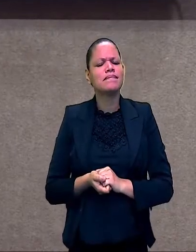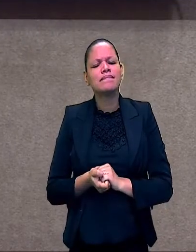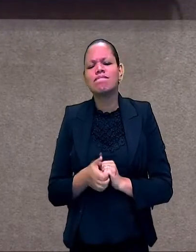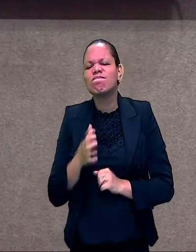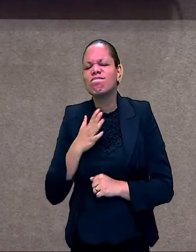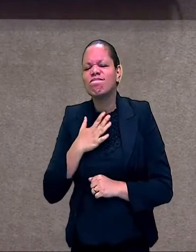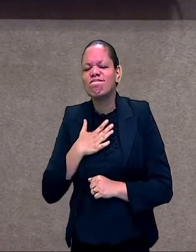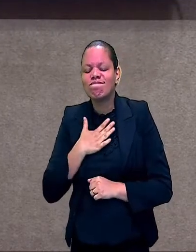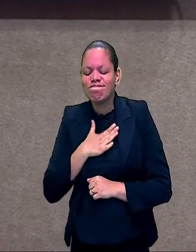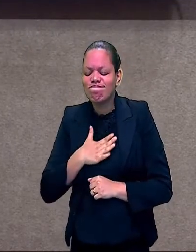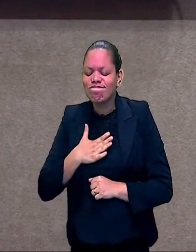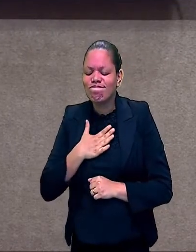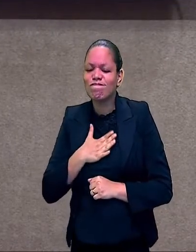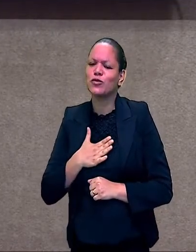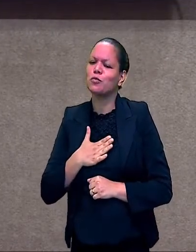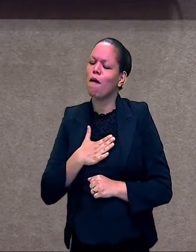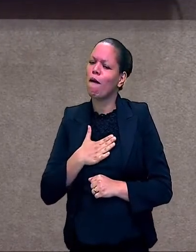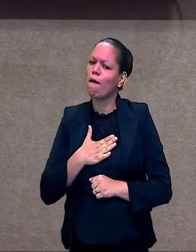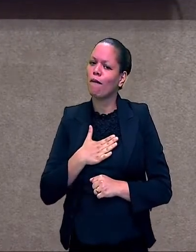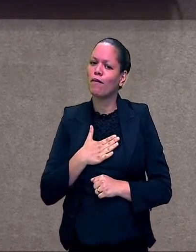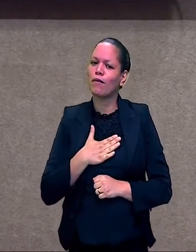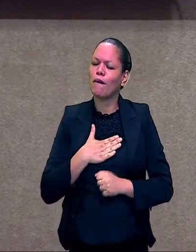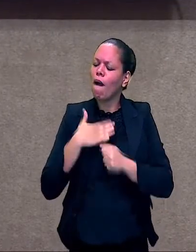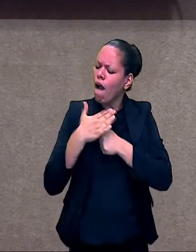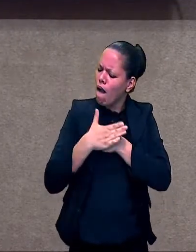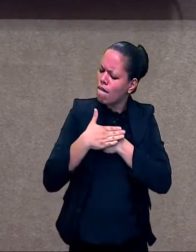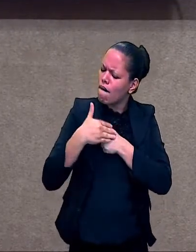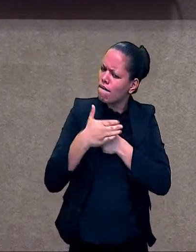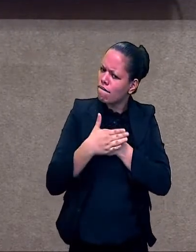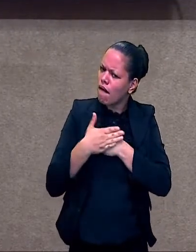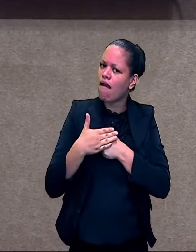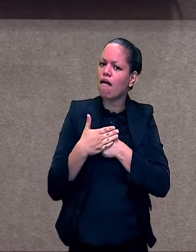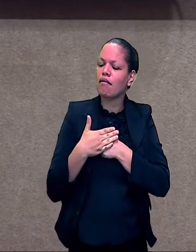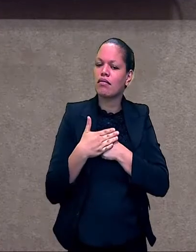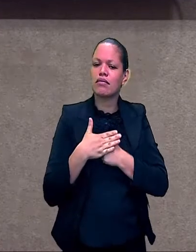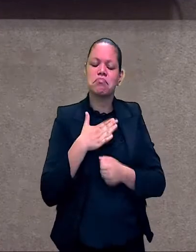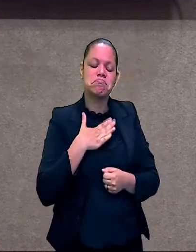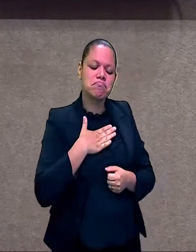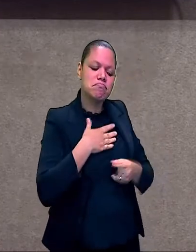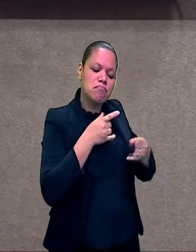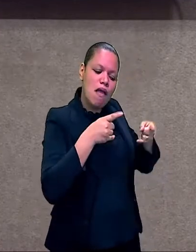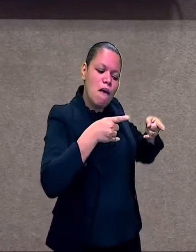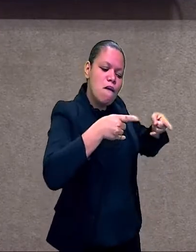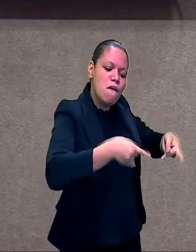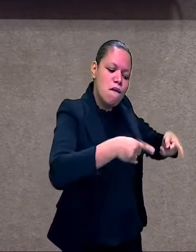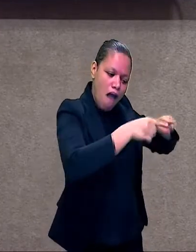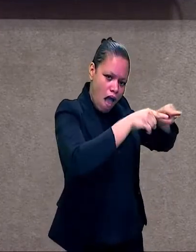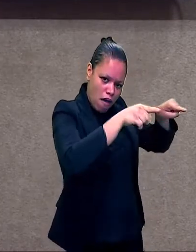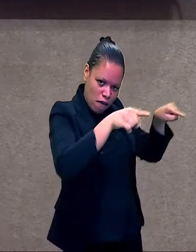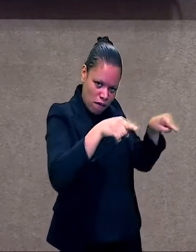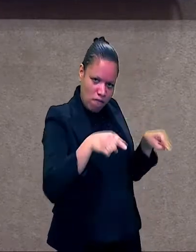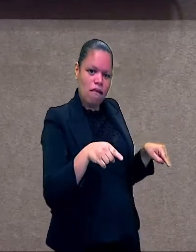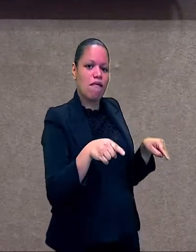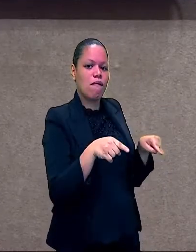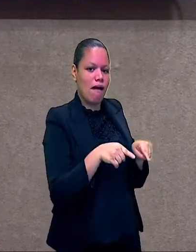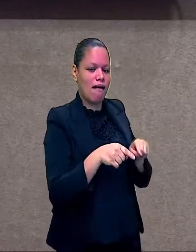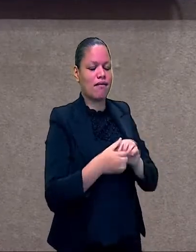também. Nós vimos agora recentemente, aqui no nosso país, a questão de